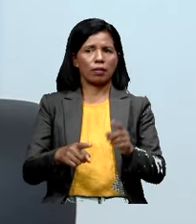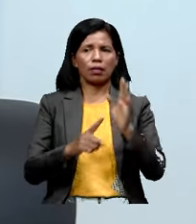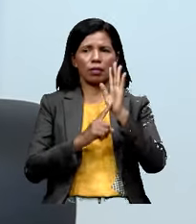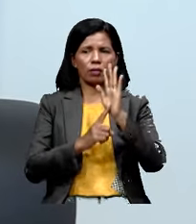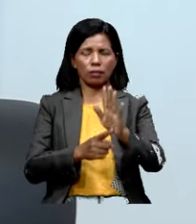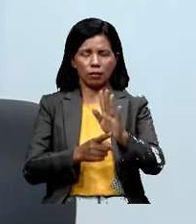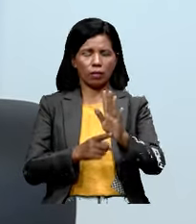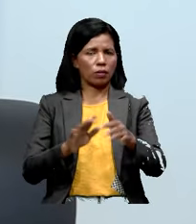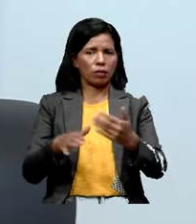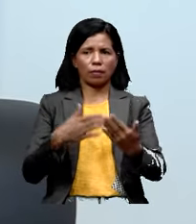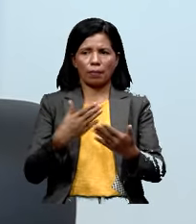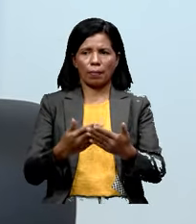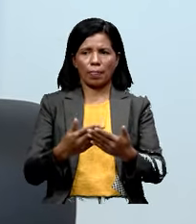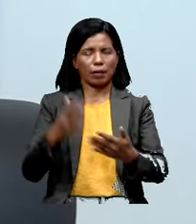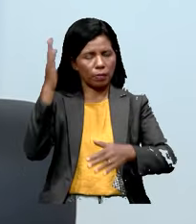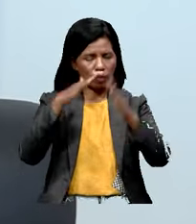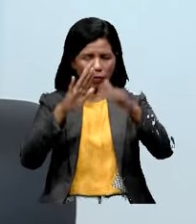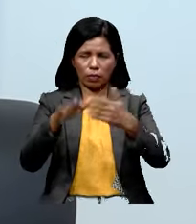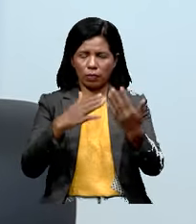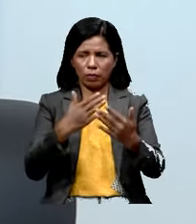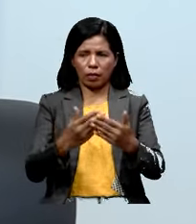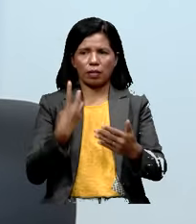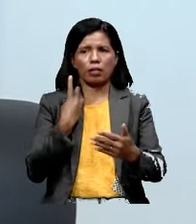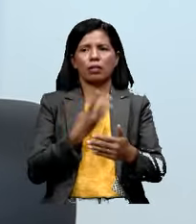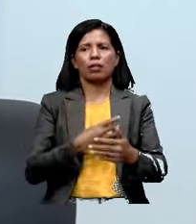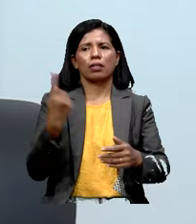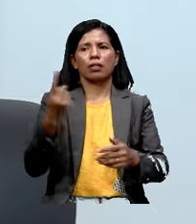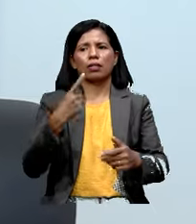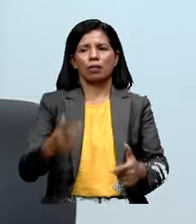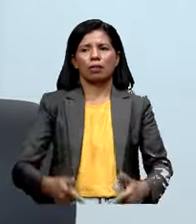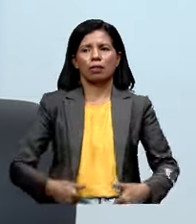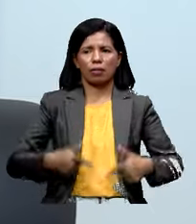konflitu sira buat tirak ni atu nune ita nafati morisu iha pas ni laran.